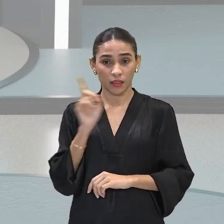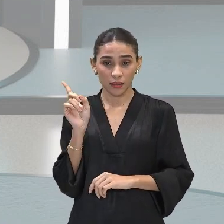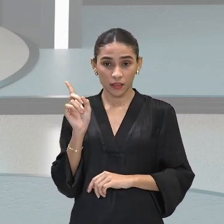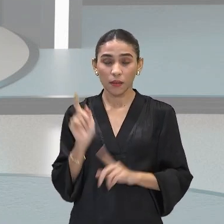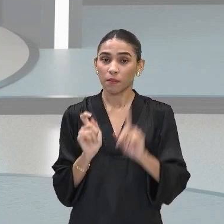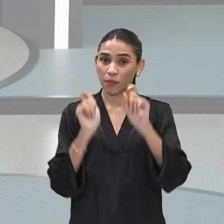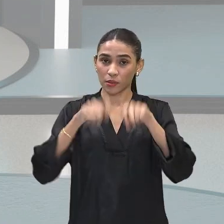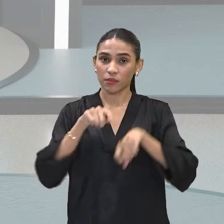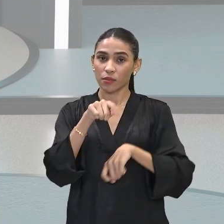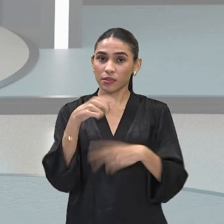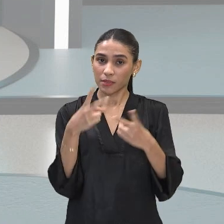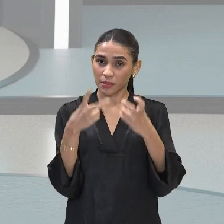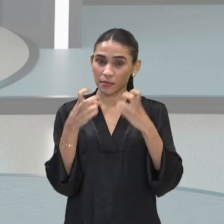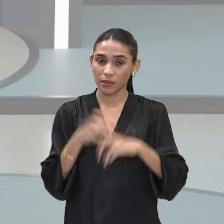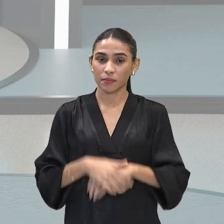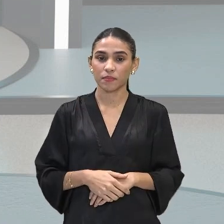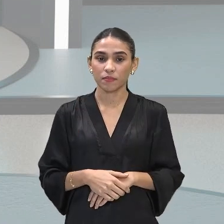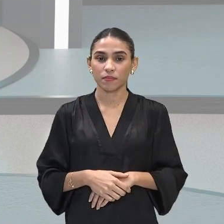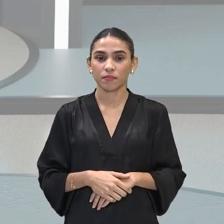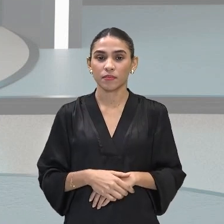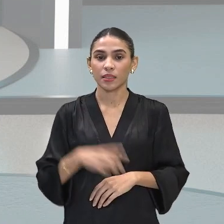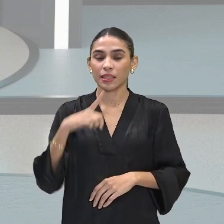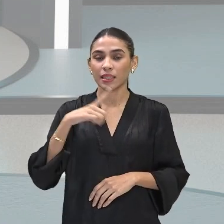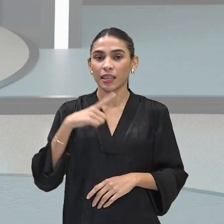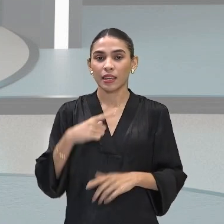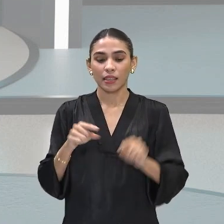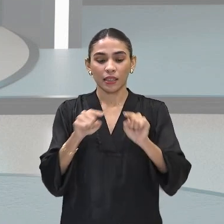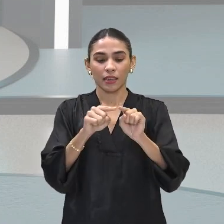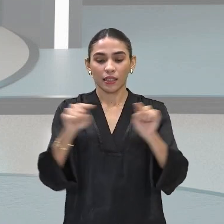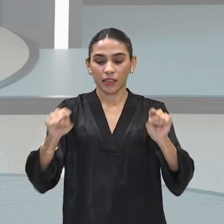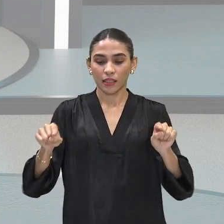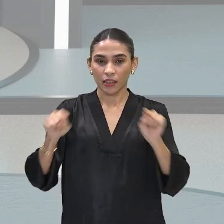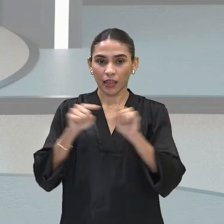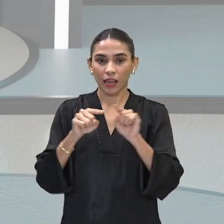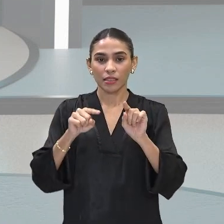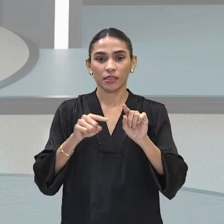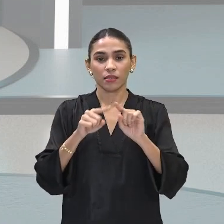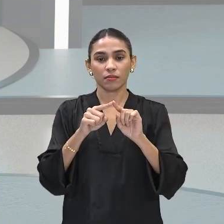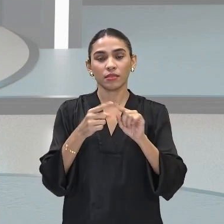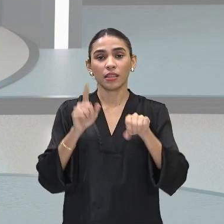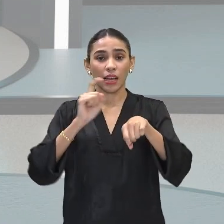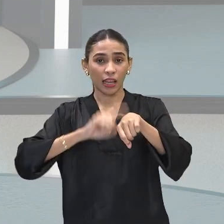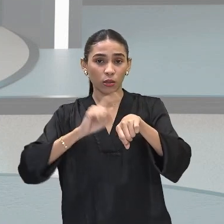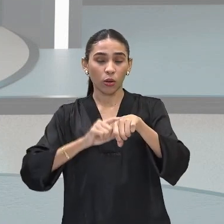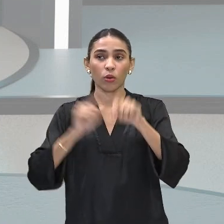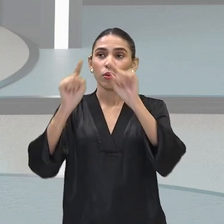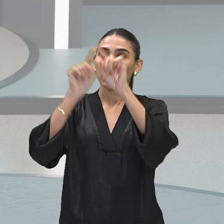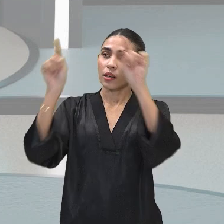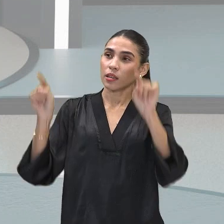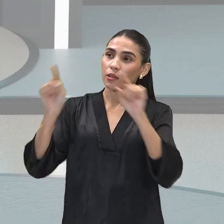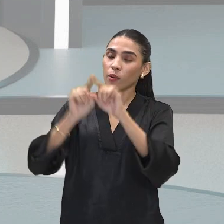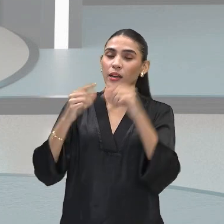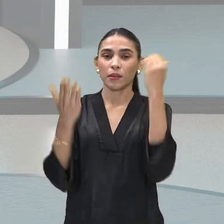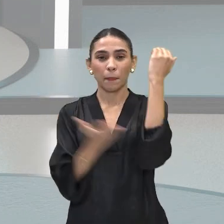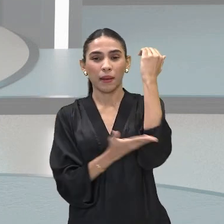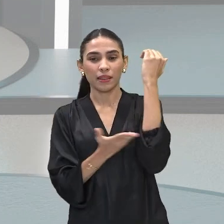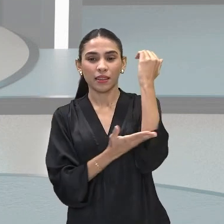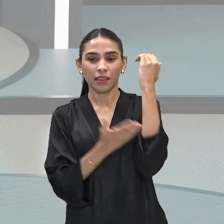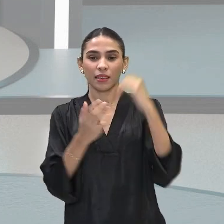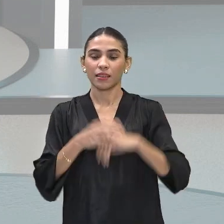possível observarmos que nós temos caixas, relógios, quadros, pedaços de